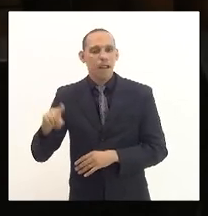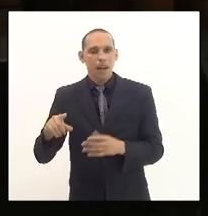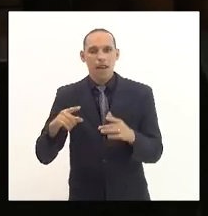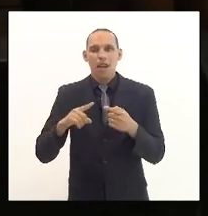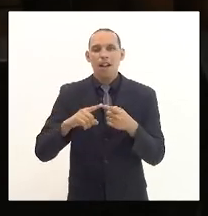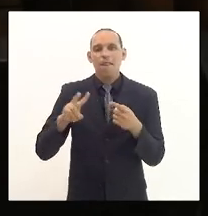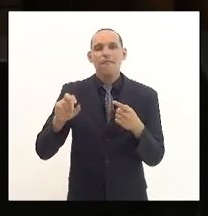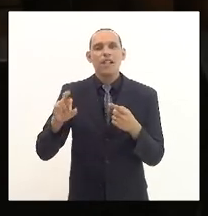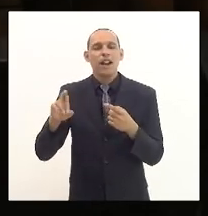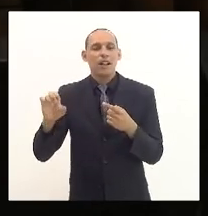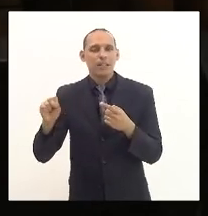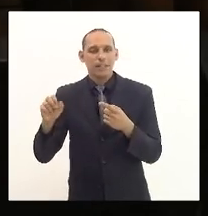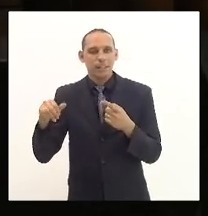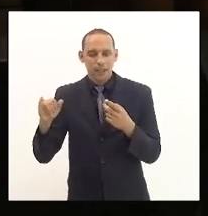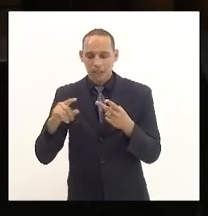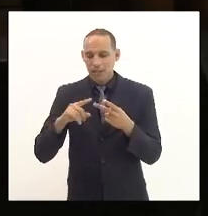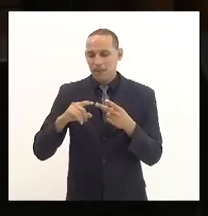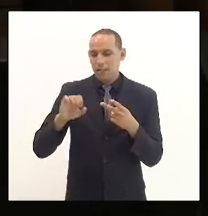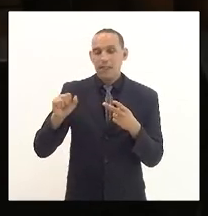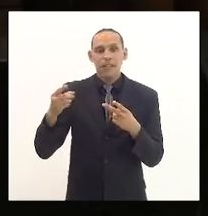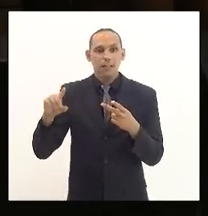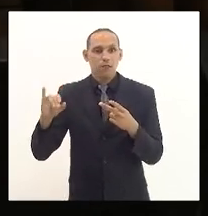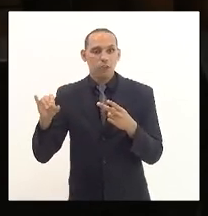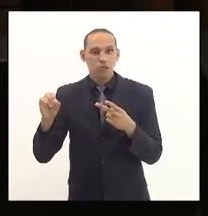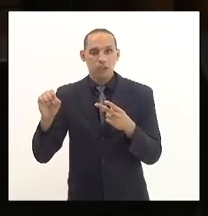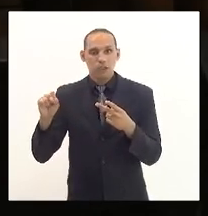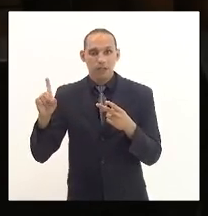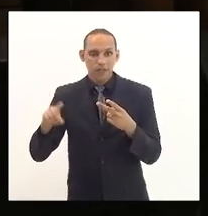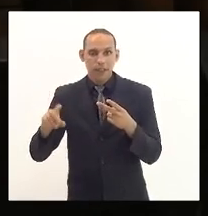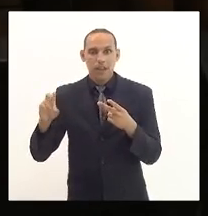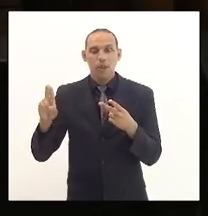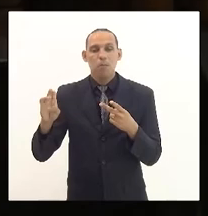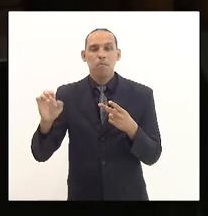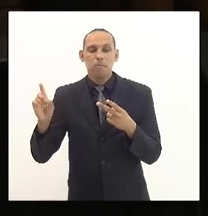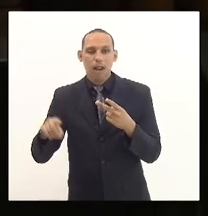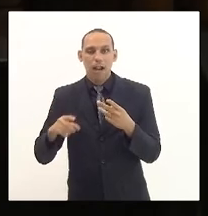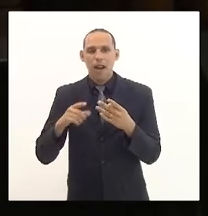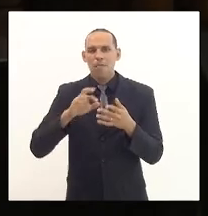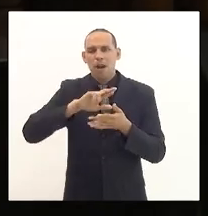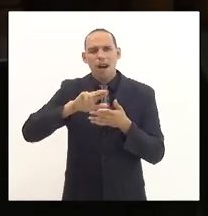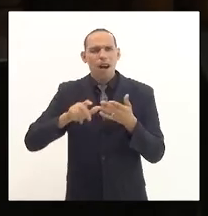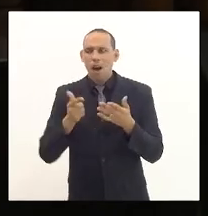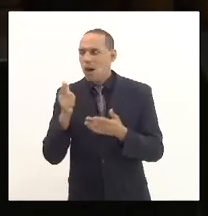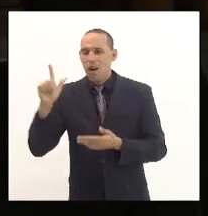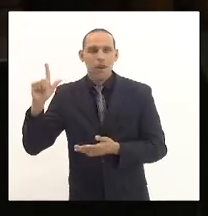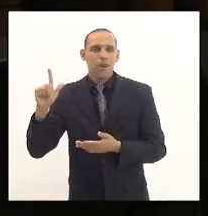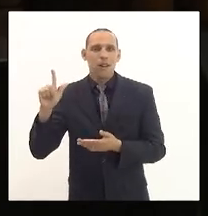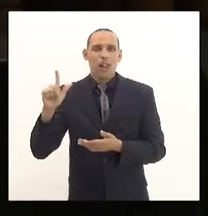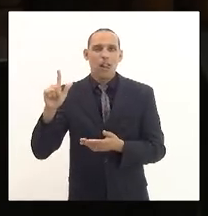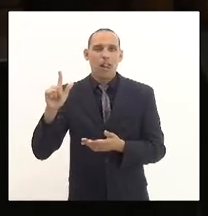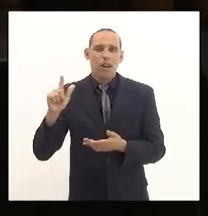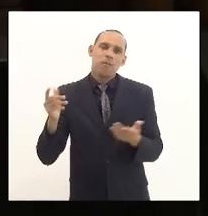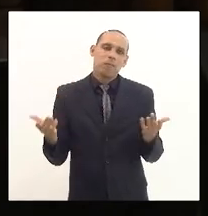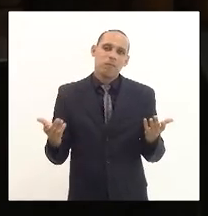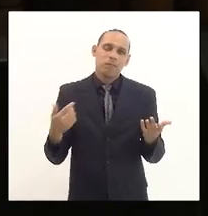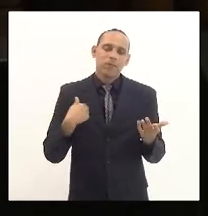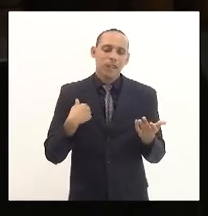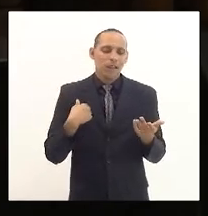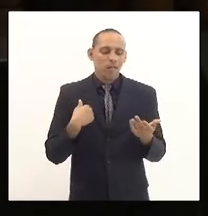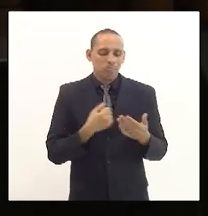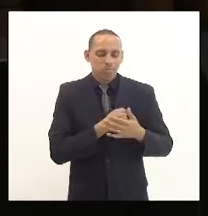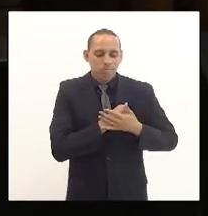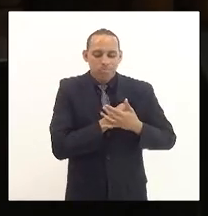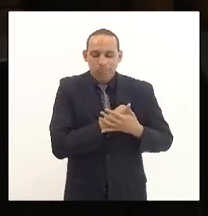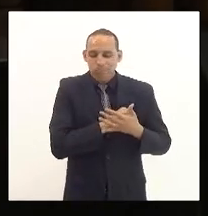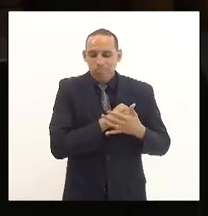Laje do Muriaé São José de Ubá dizer que meu coração muito se alegra por falar desse